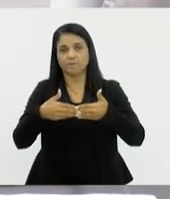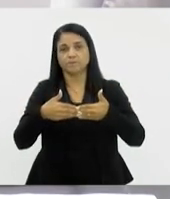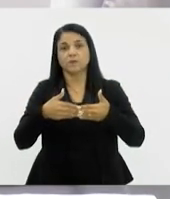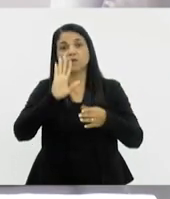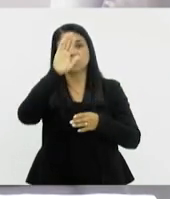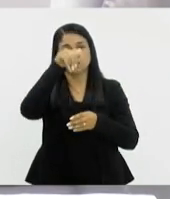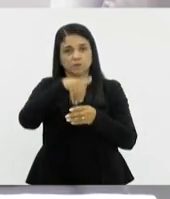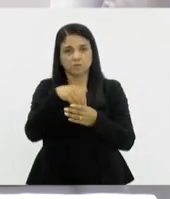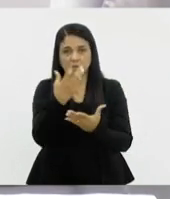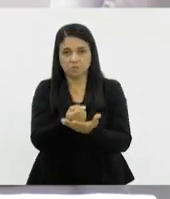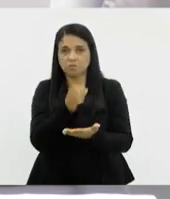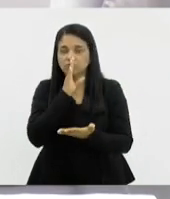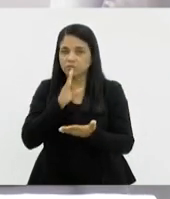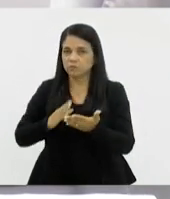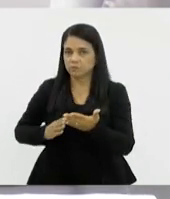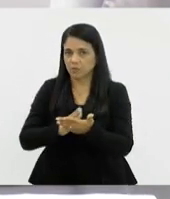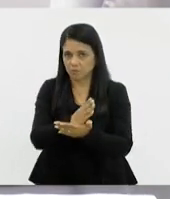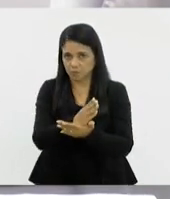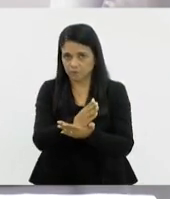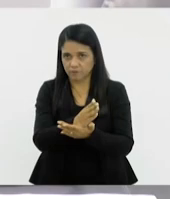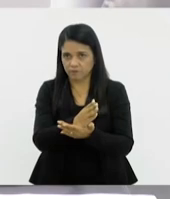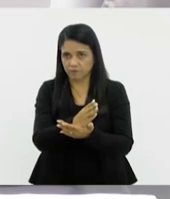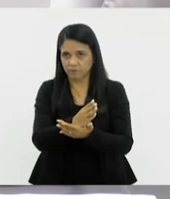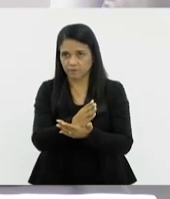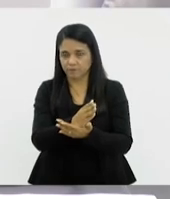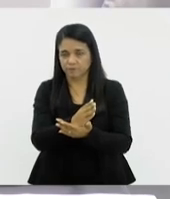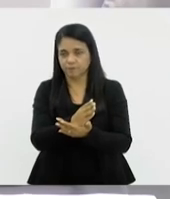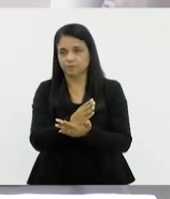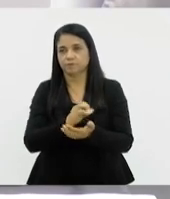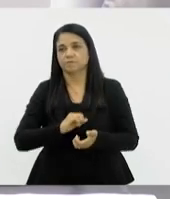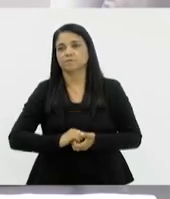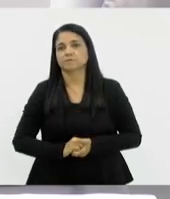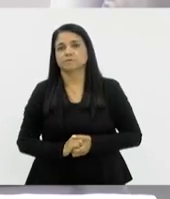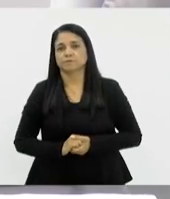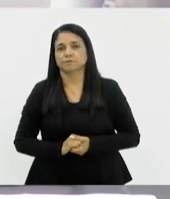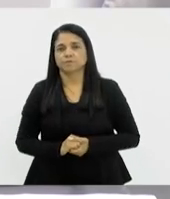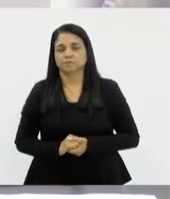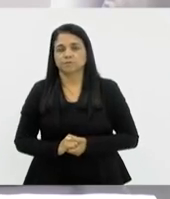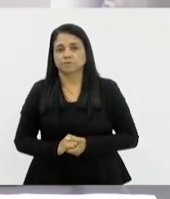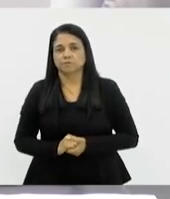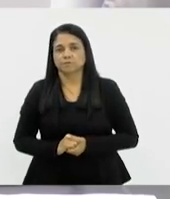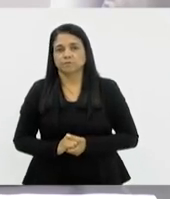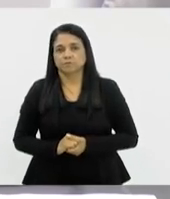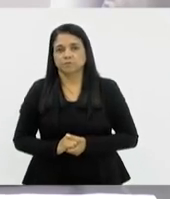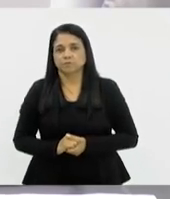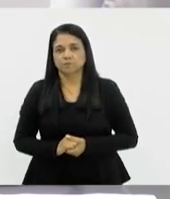Em votação, os senhores que aprovam, permaneçam como estão. Aprovado. Bem,